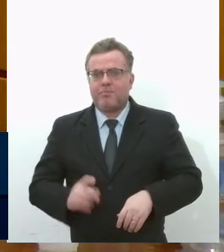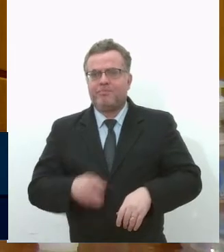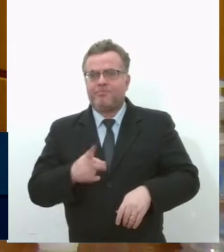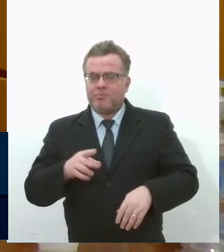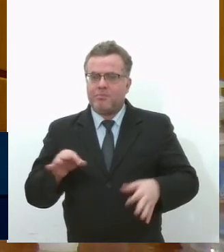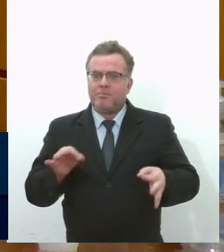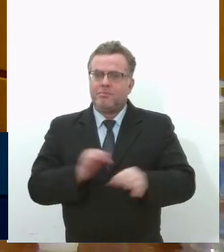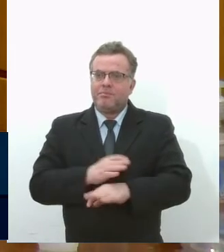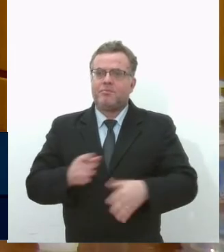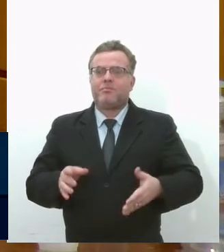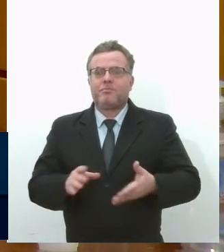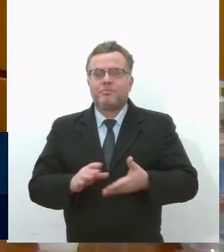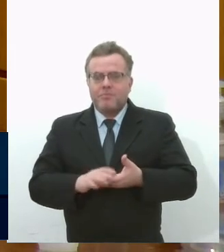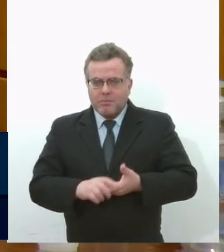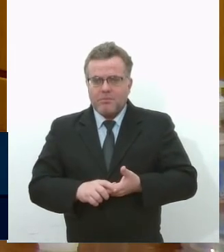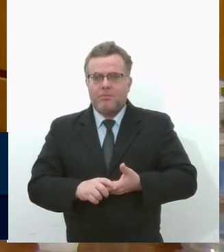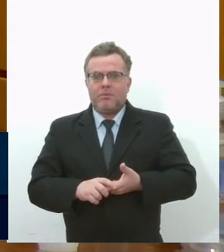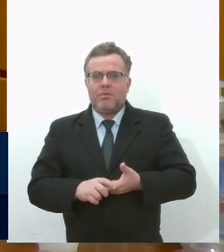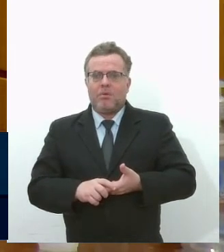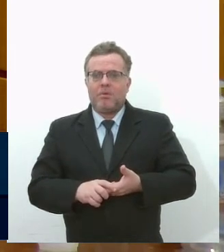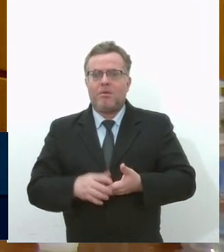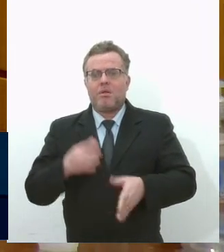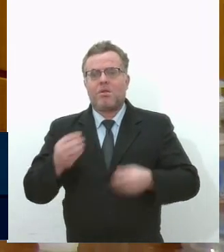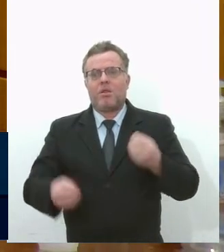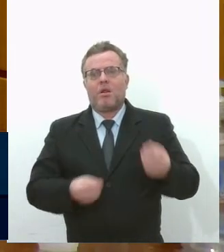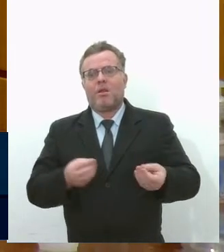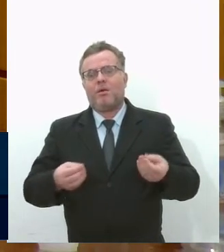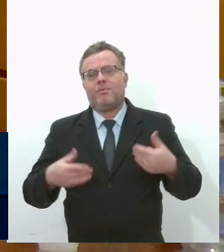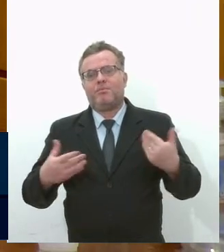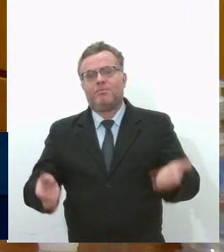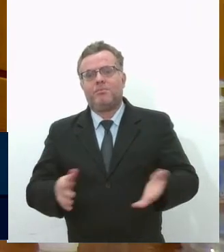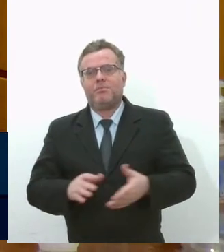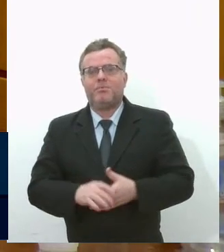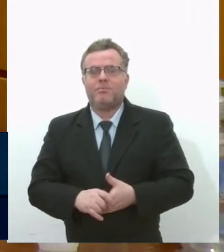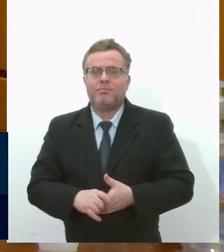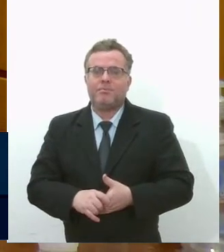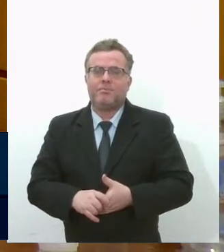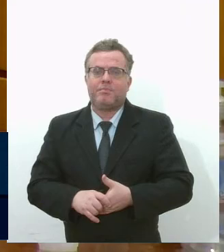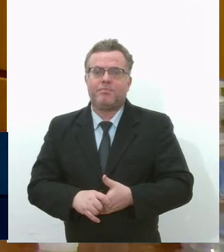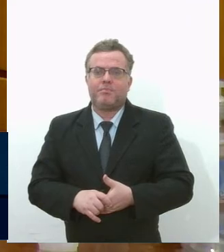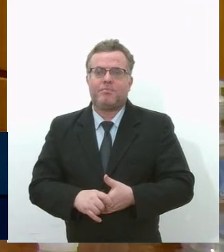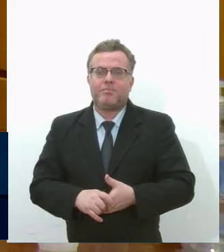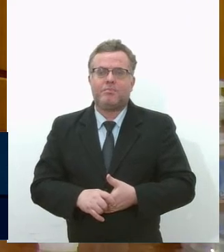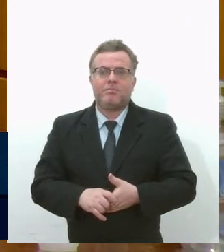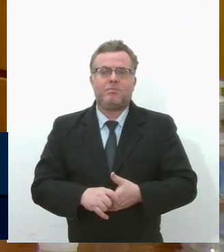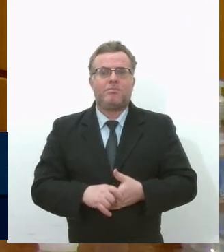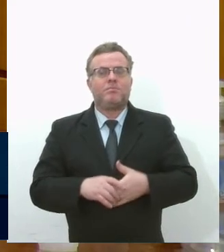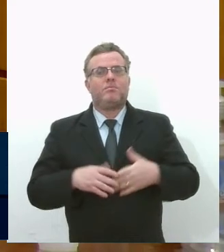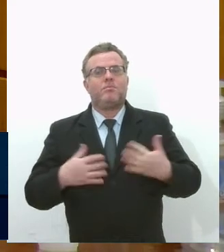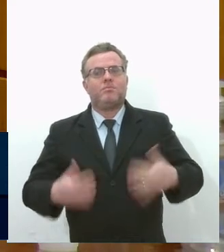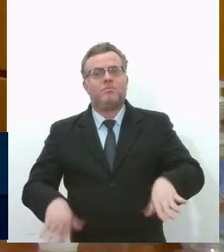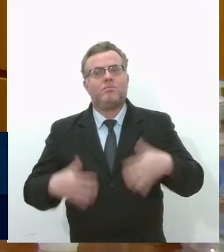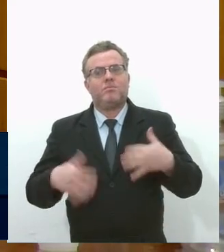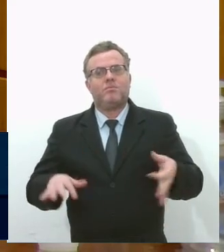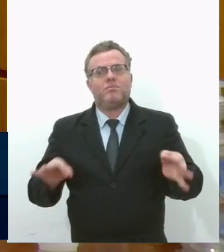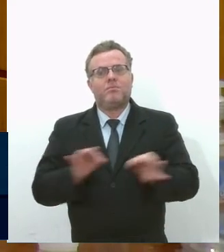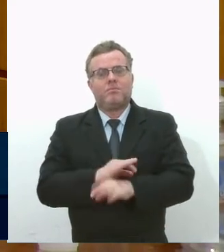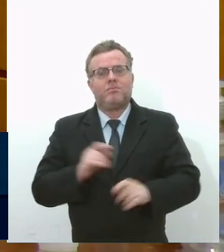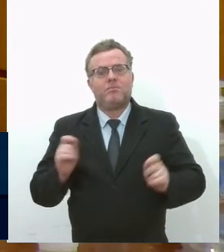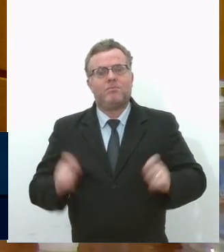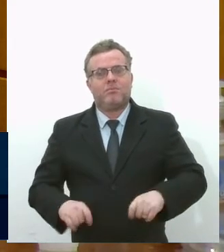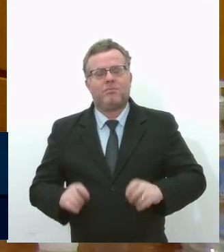que a federal já age dessa forma. No caso, sempre no caso de